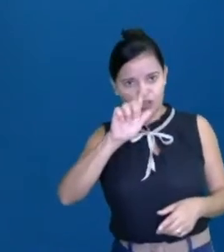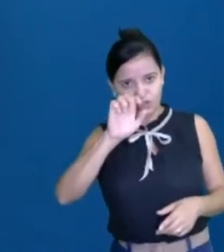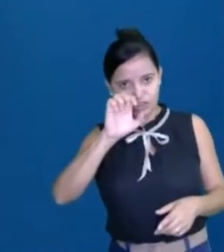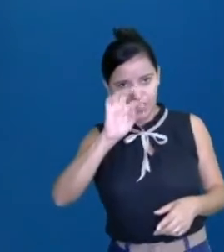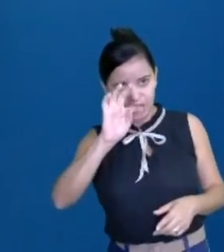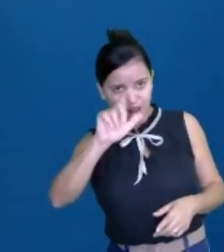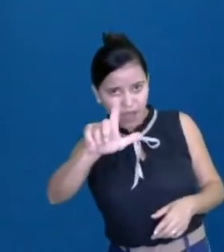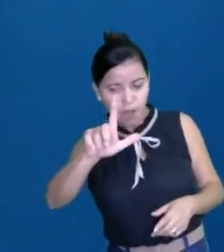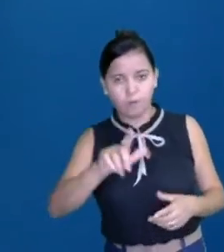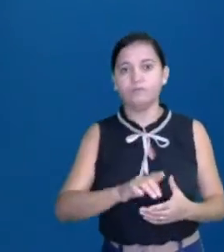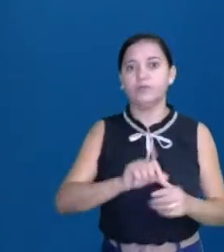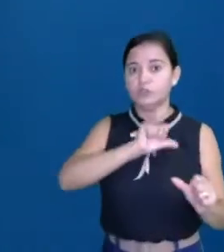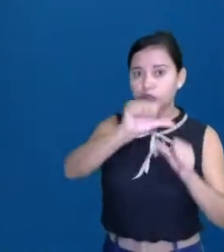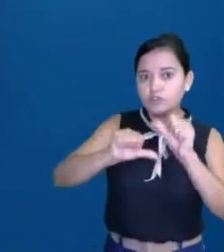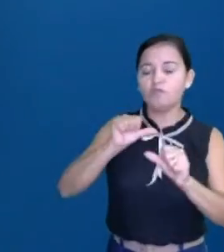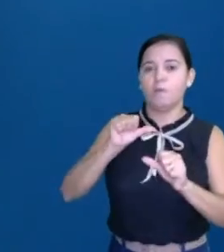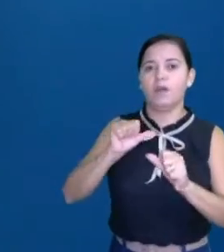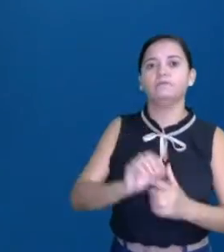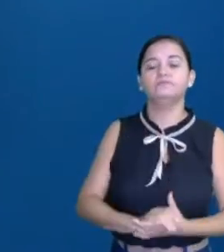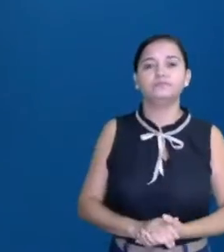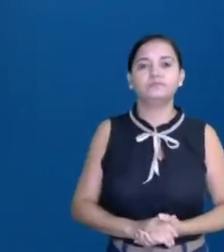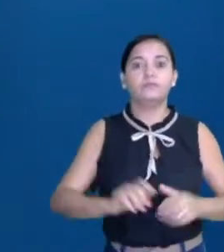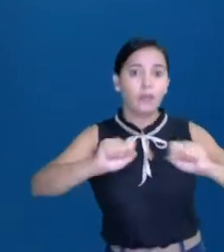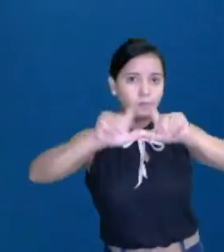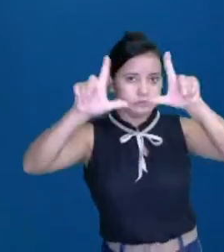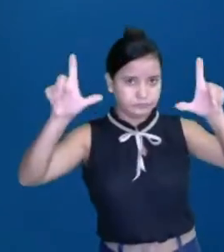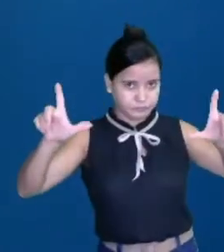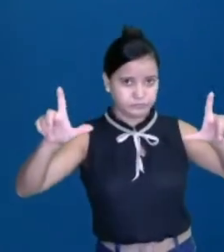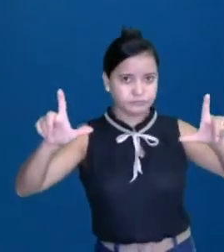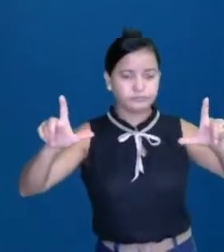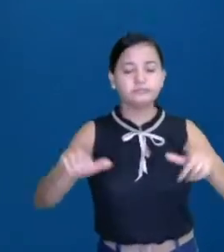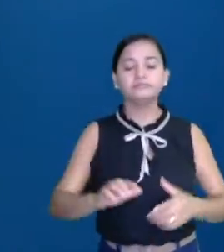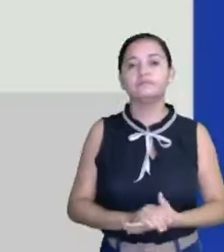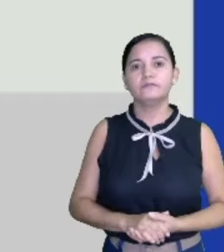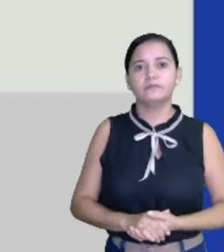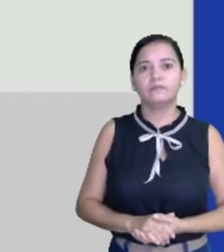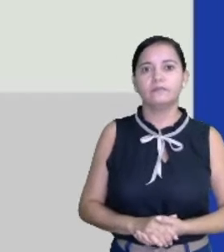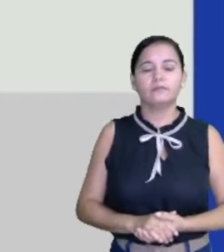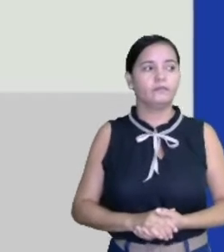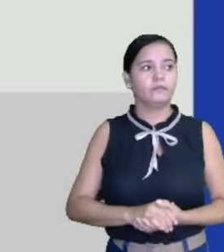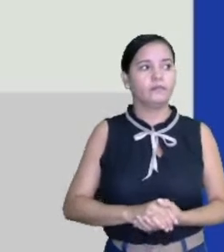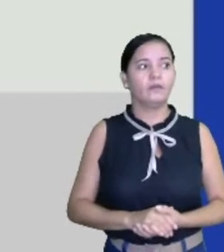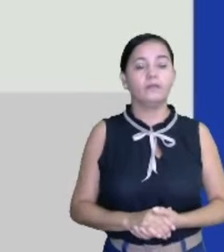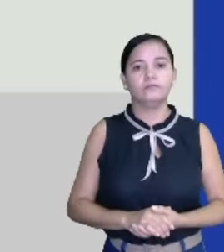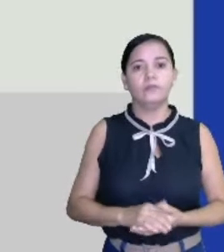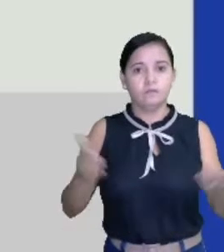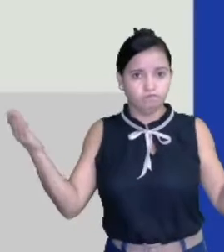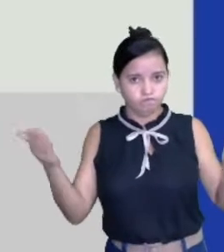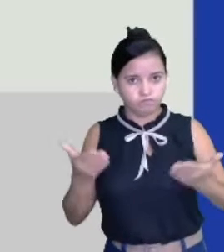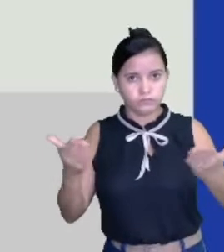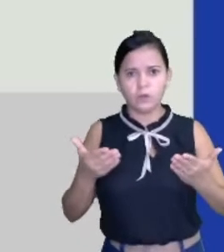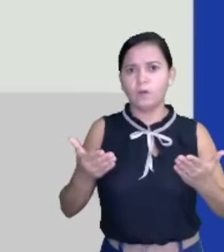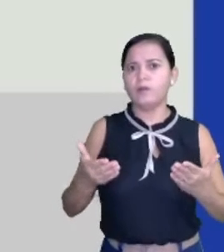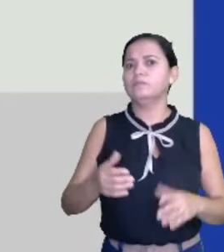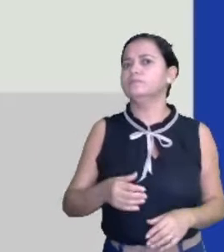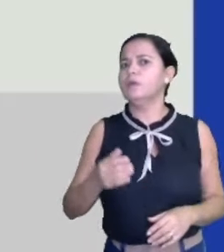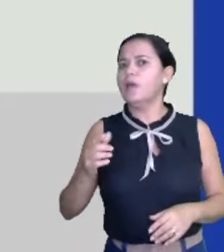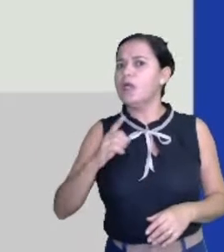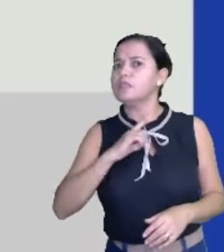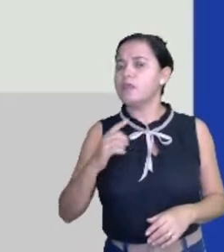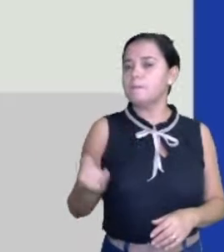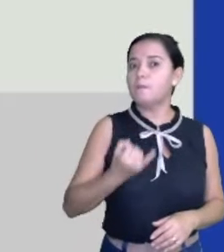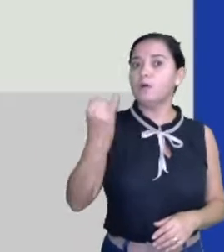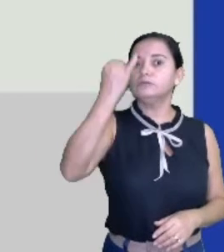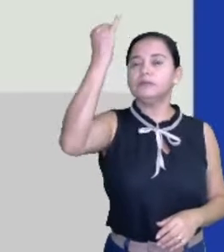vamos embora para que a gente possa entender isso aqui. Produção, abre essa imagem aí. Volta para o próximo slide novamente, só para enfatizar. Por que é tão importante a